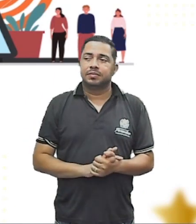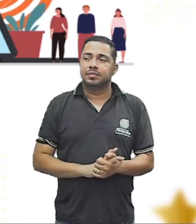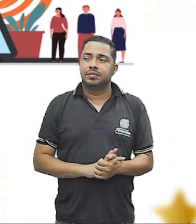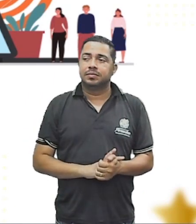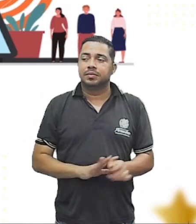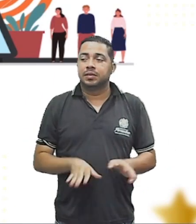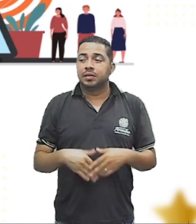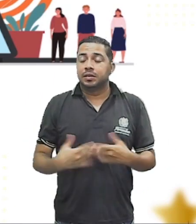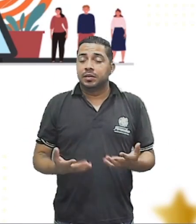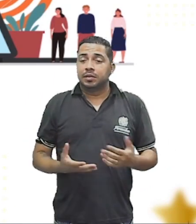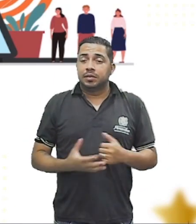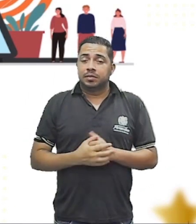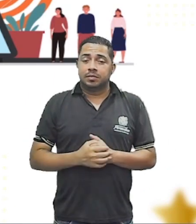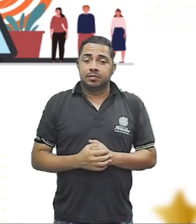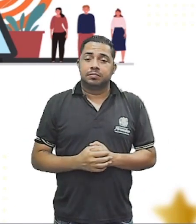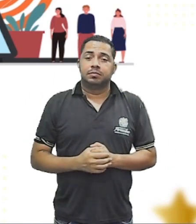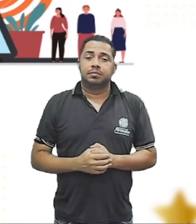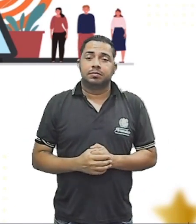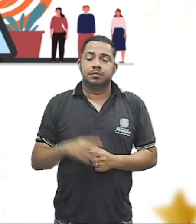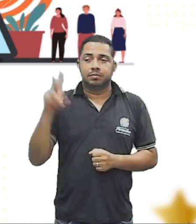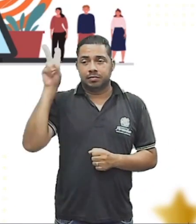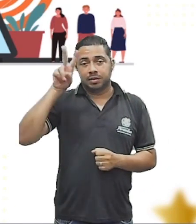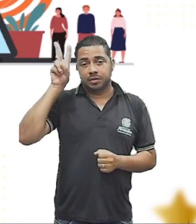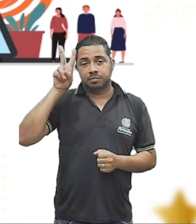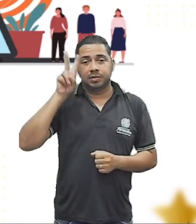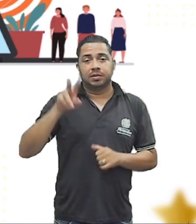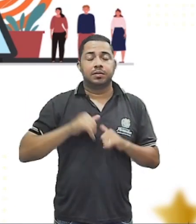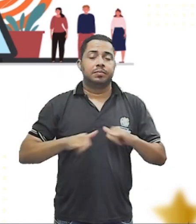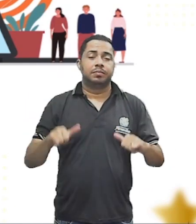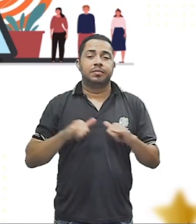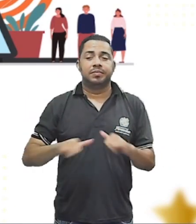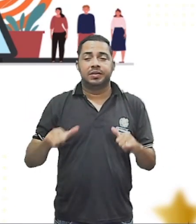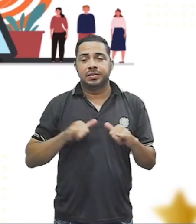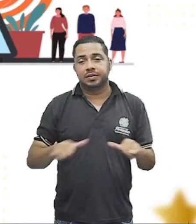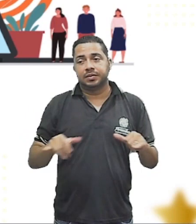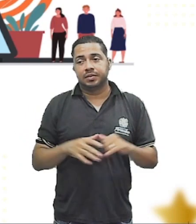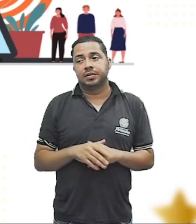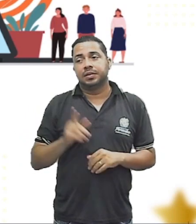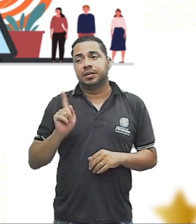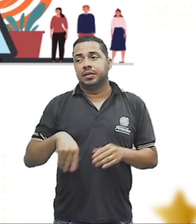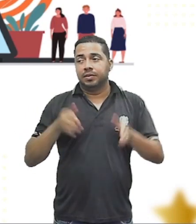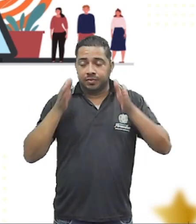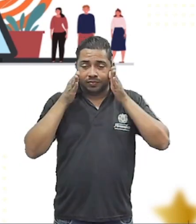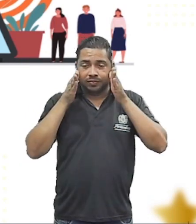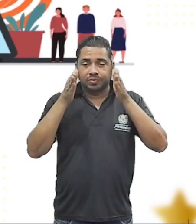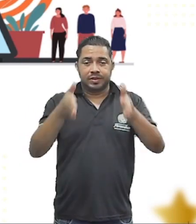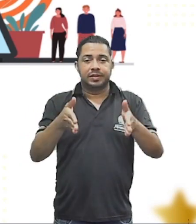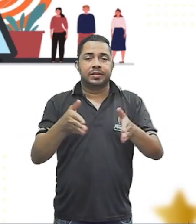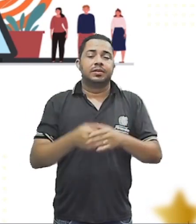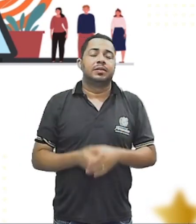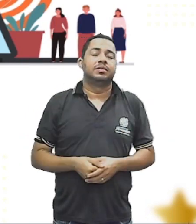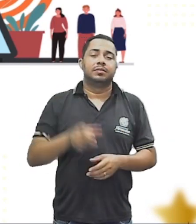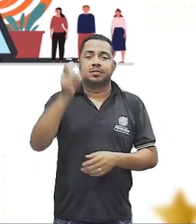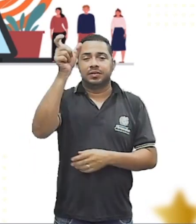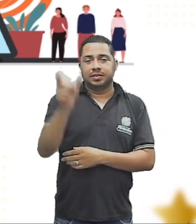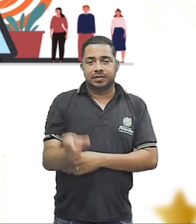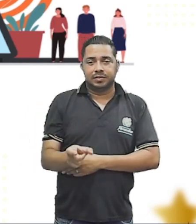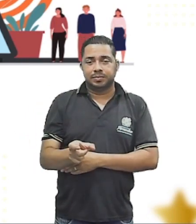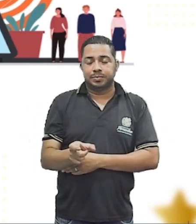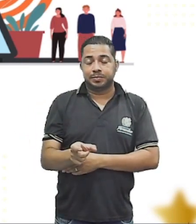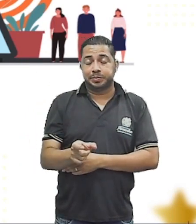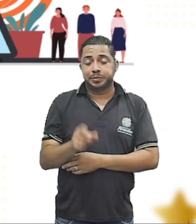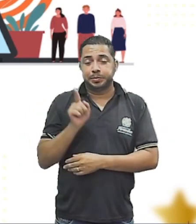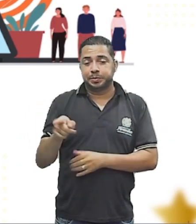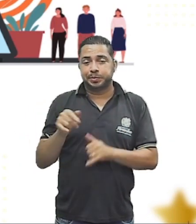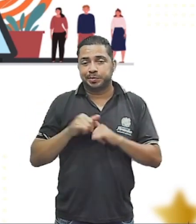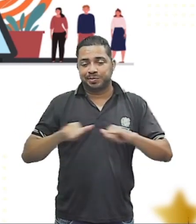E aí, lembrando que o marketing, ele é focado no cliente. O